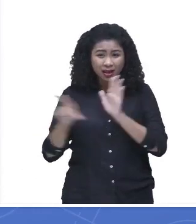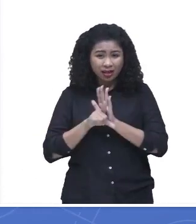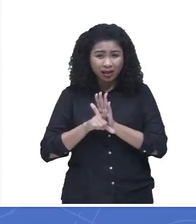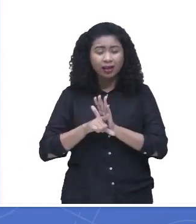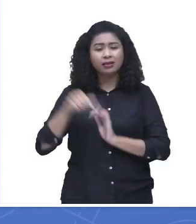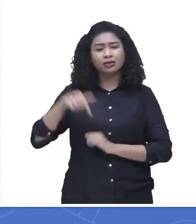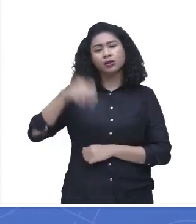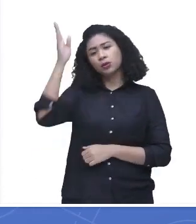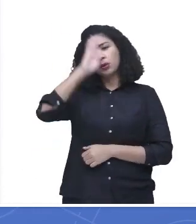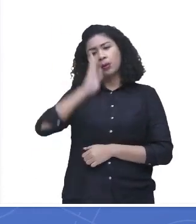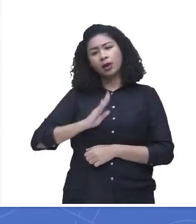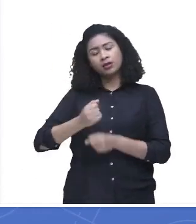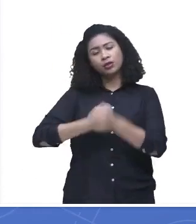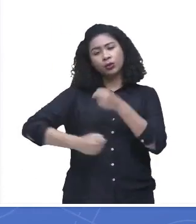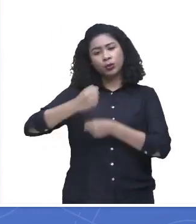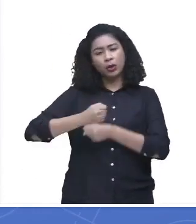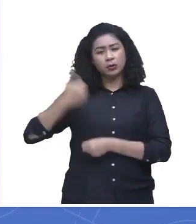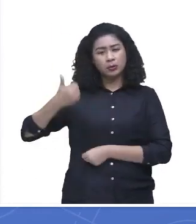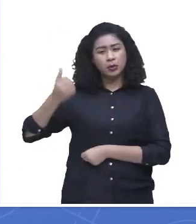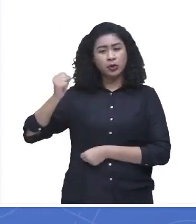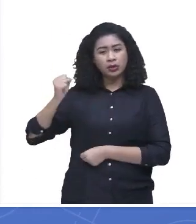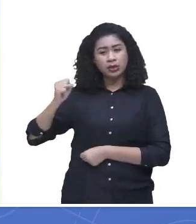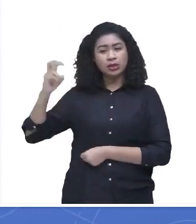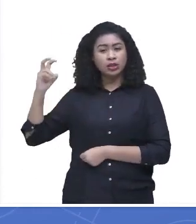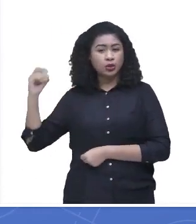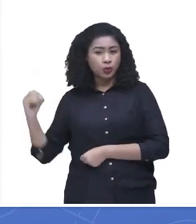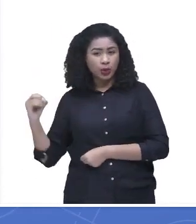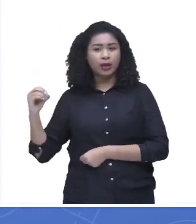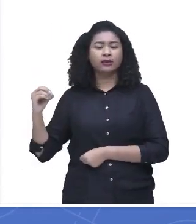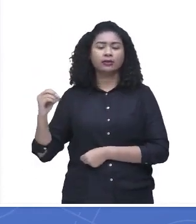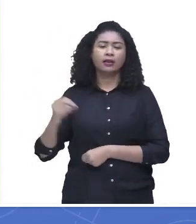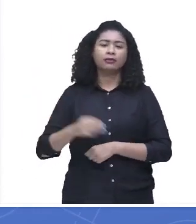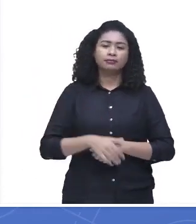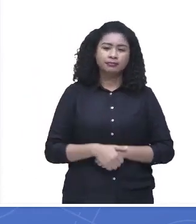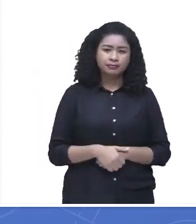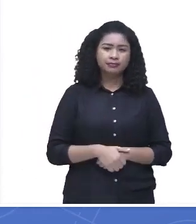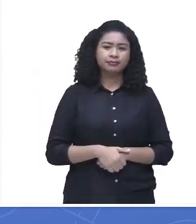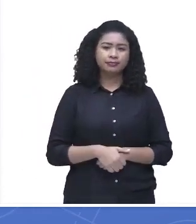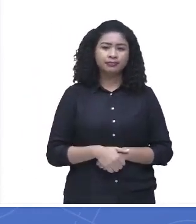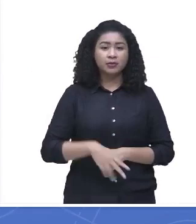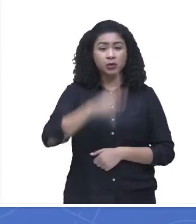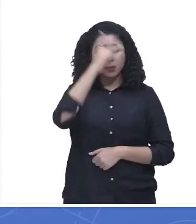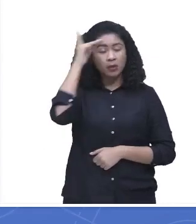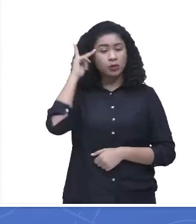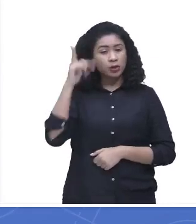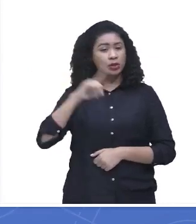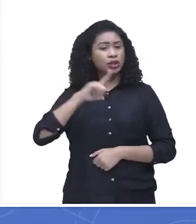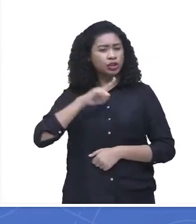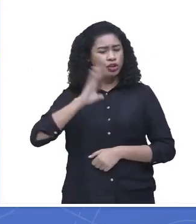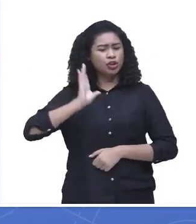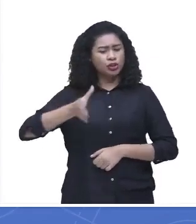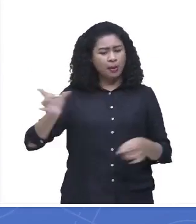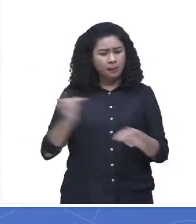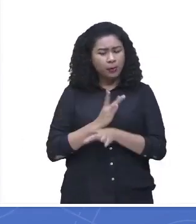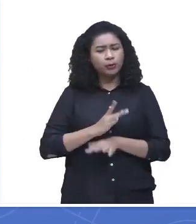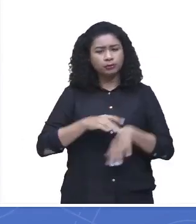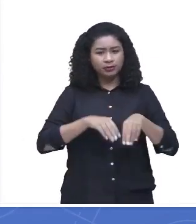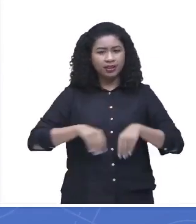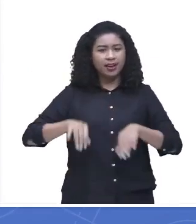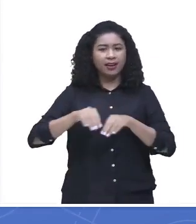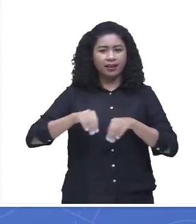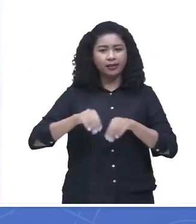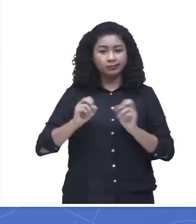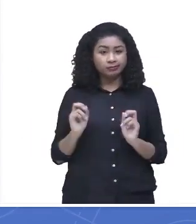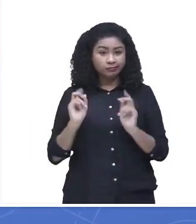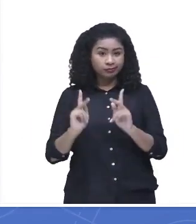Brasil sim, no ano de 1850, mas era para legitimar a posse de terras de quem tinha terras. Letra B diz o seguinte: